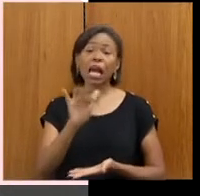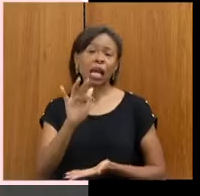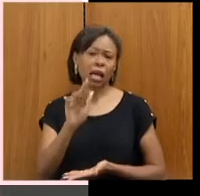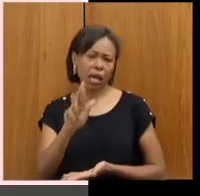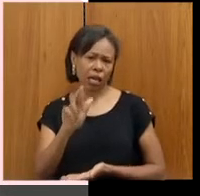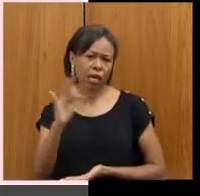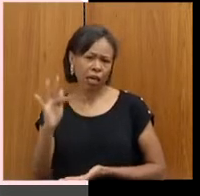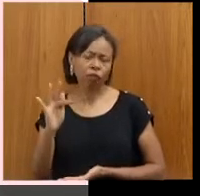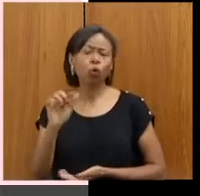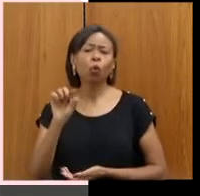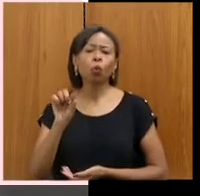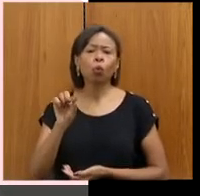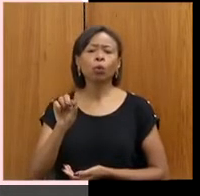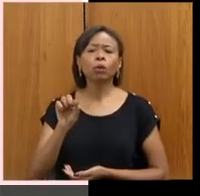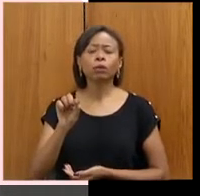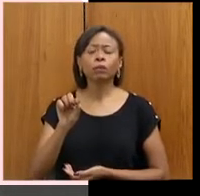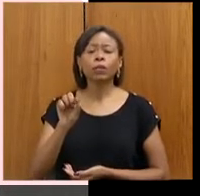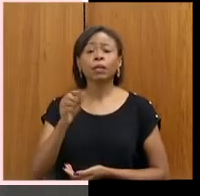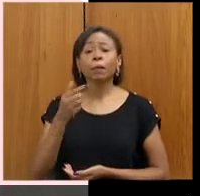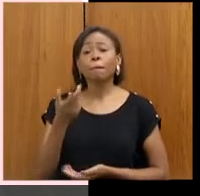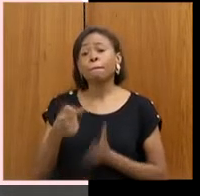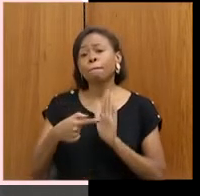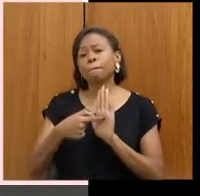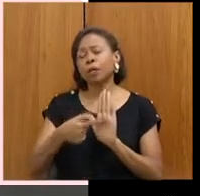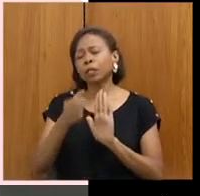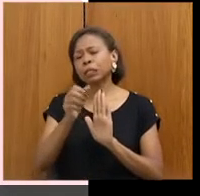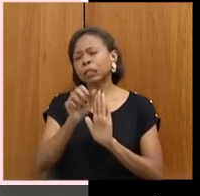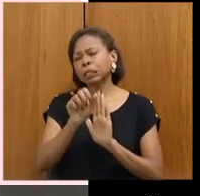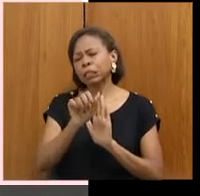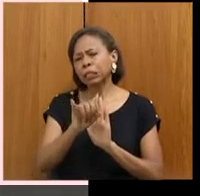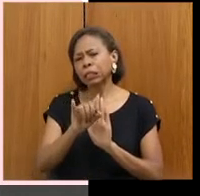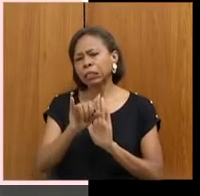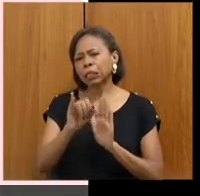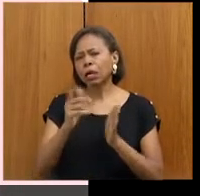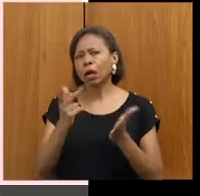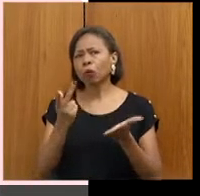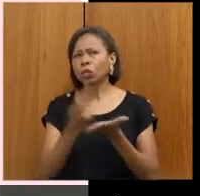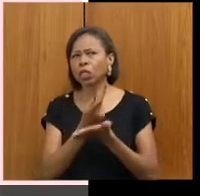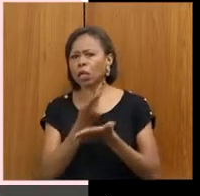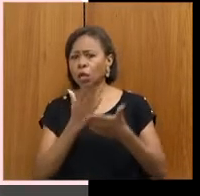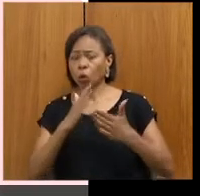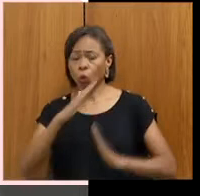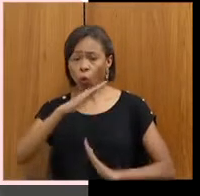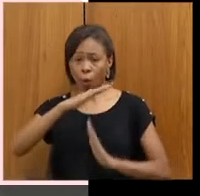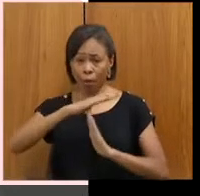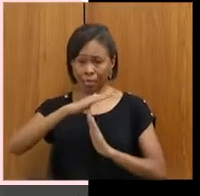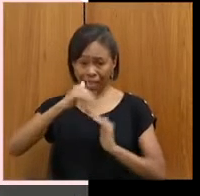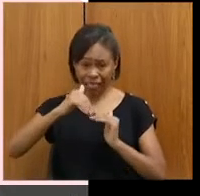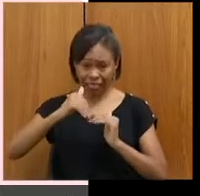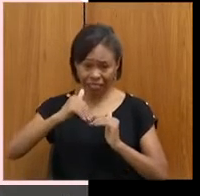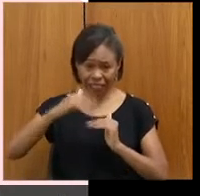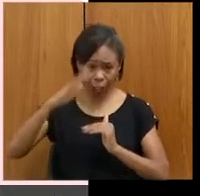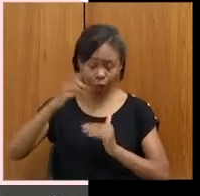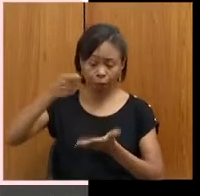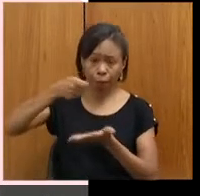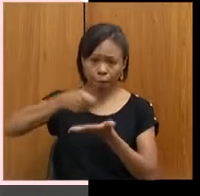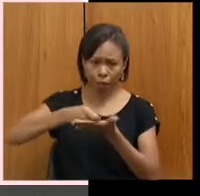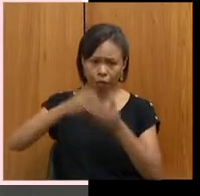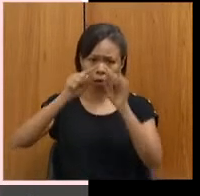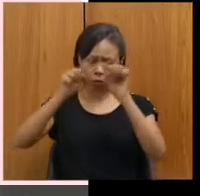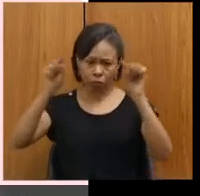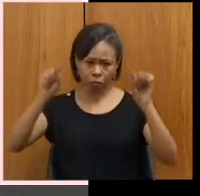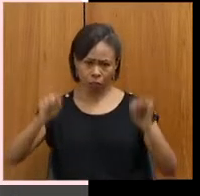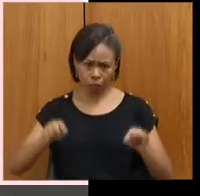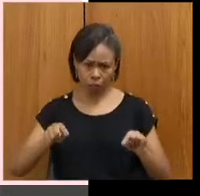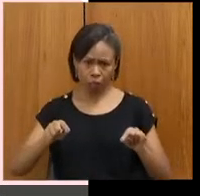aí RF diz que Caso haja uma ultrapassar o limite de despesa de pessoal ver essa receita corrente